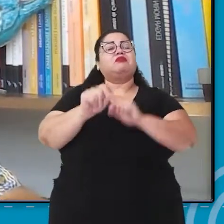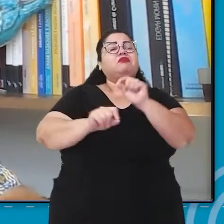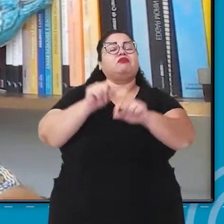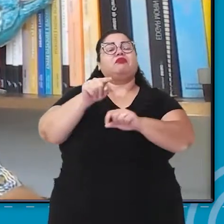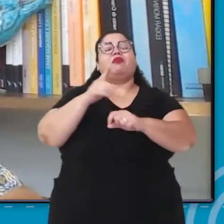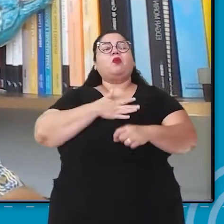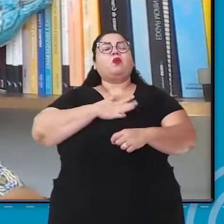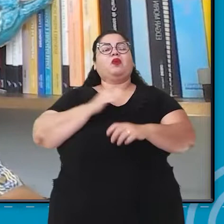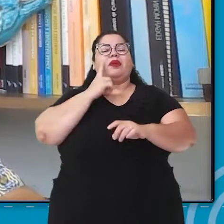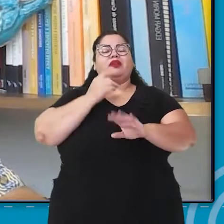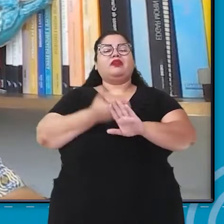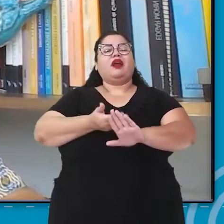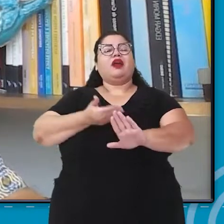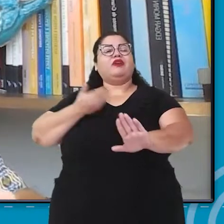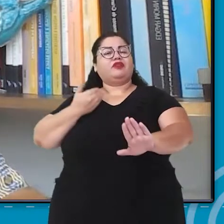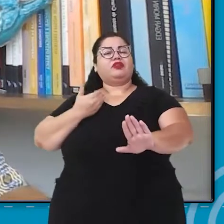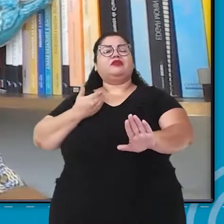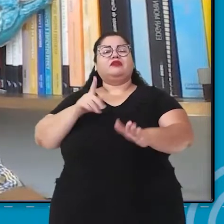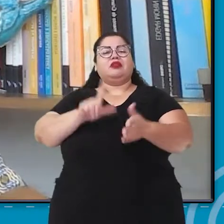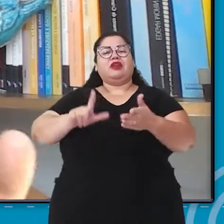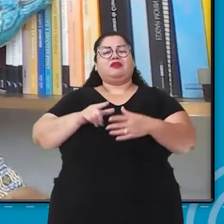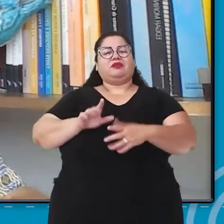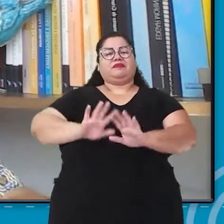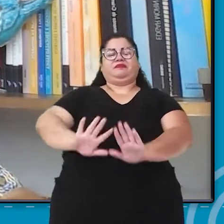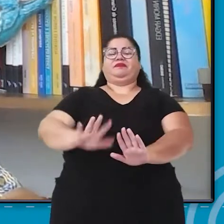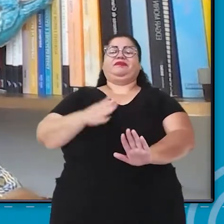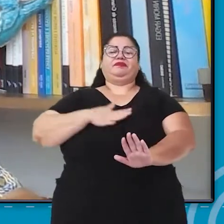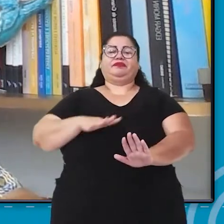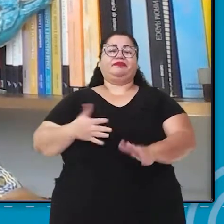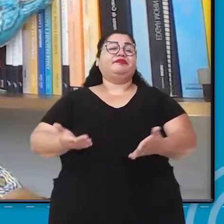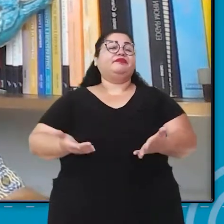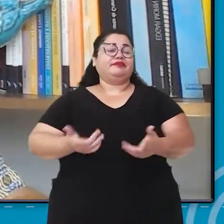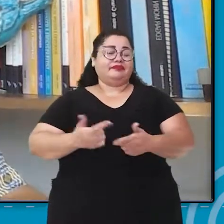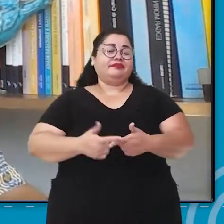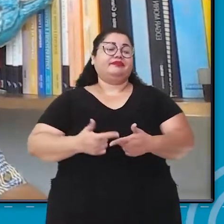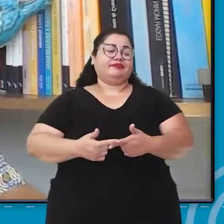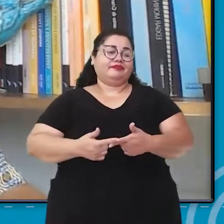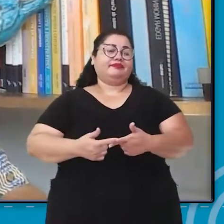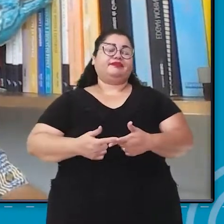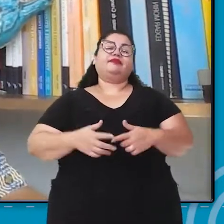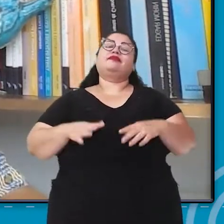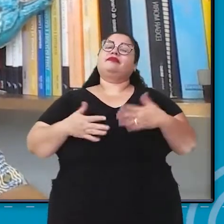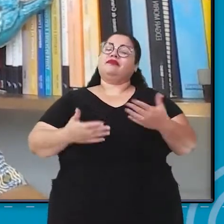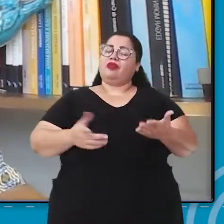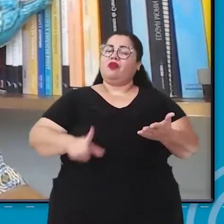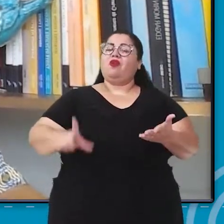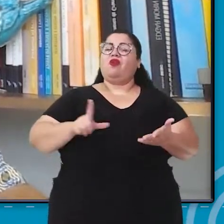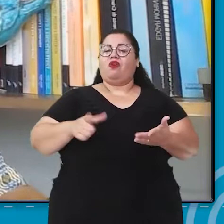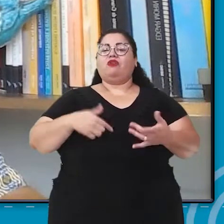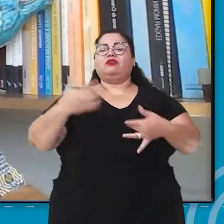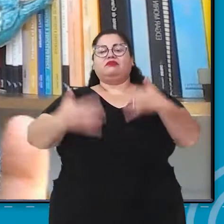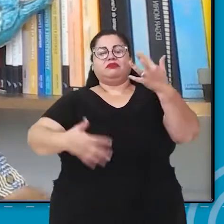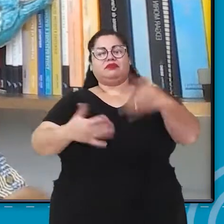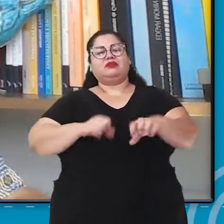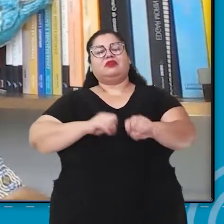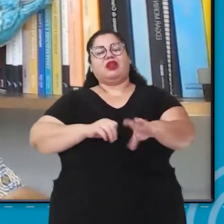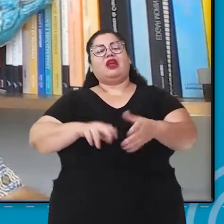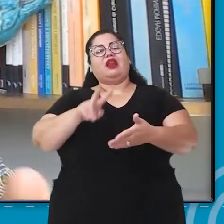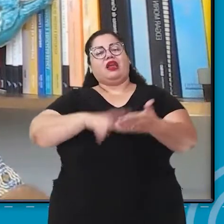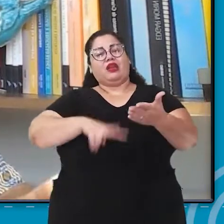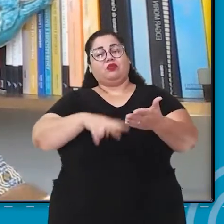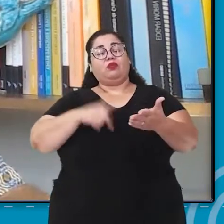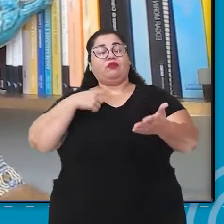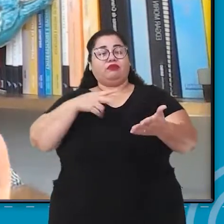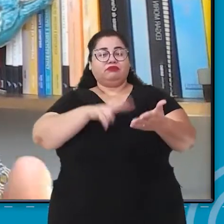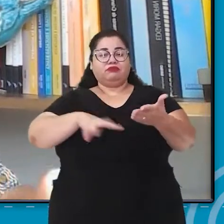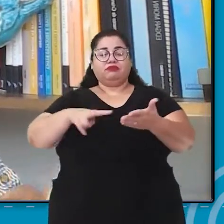travessia, houve esse distanciamento ao ponto de uma resistência. É claro que a gente trabalha com a leitura e